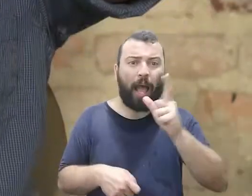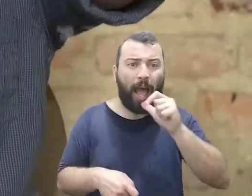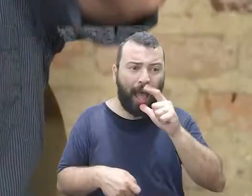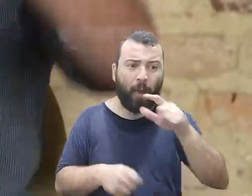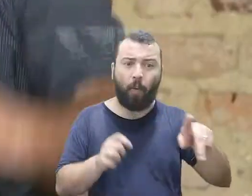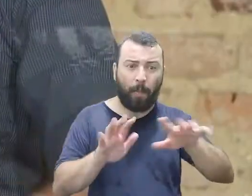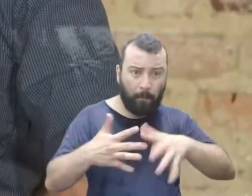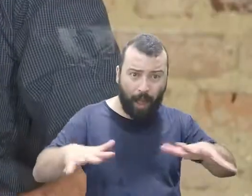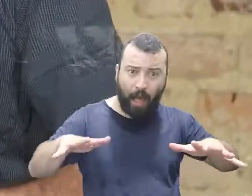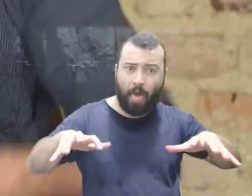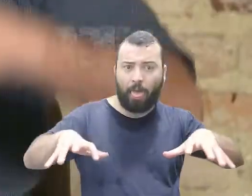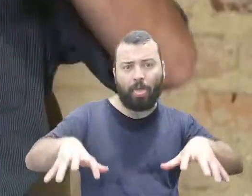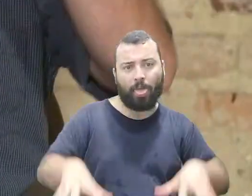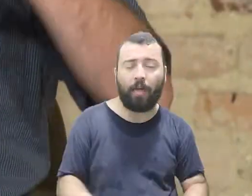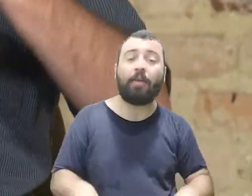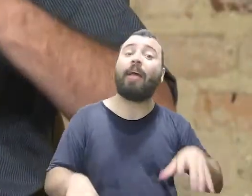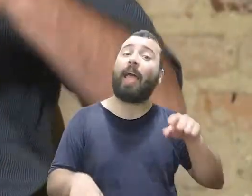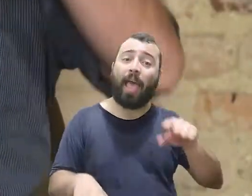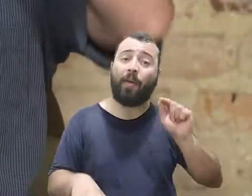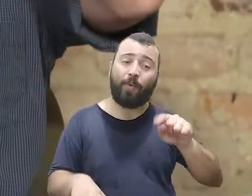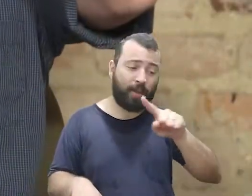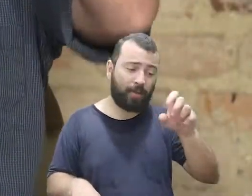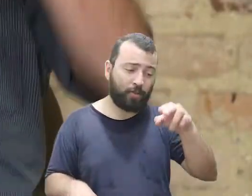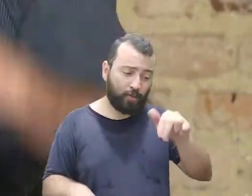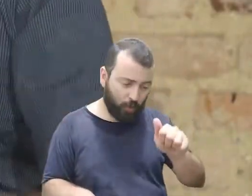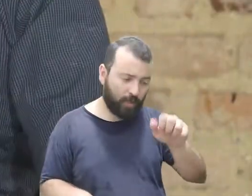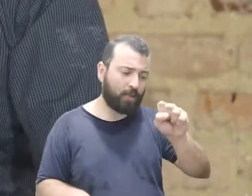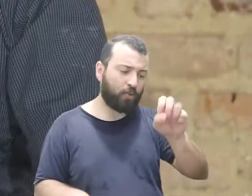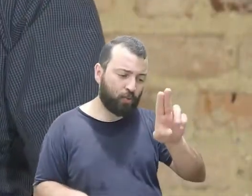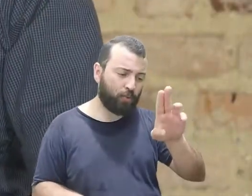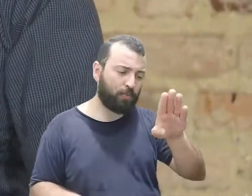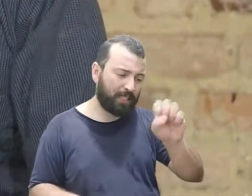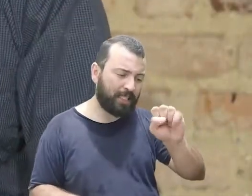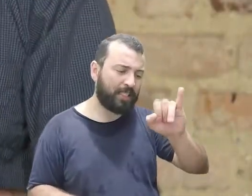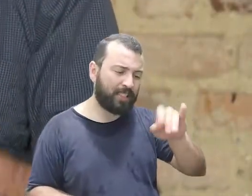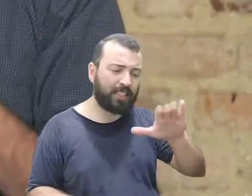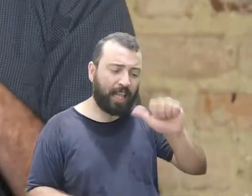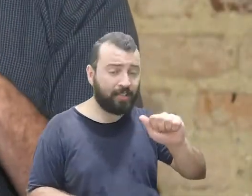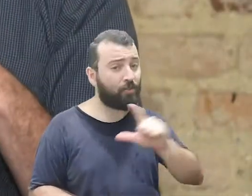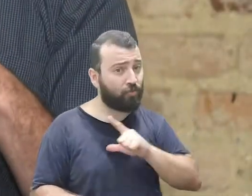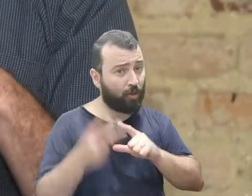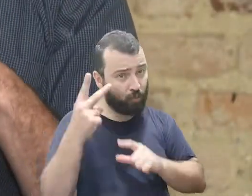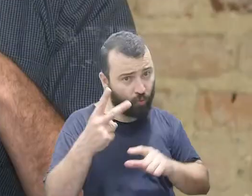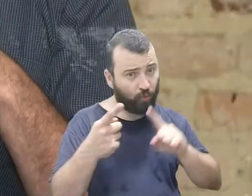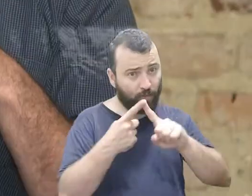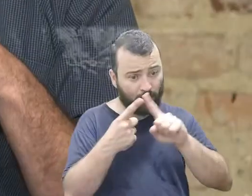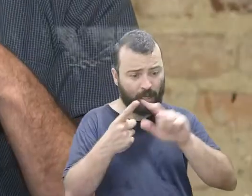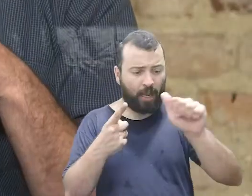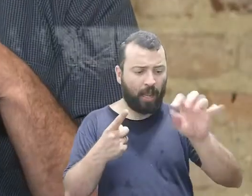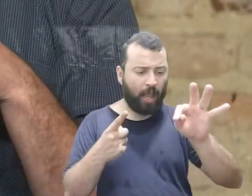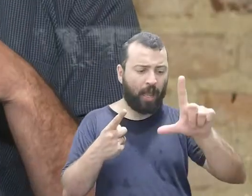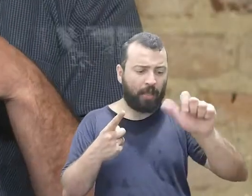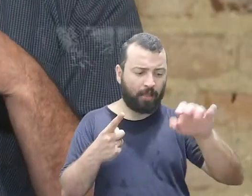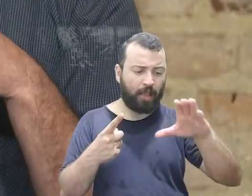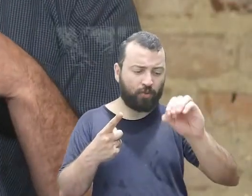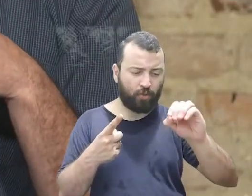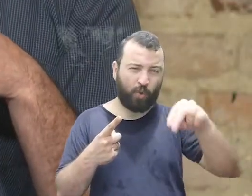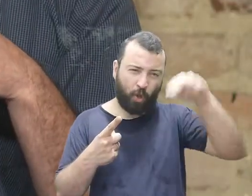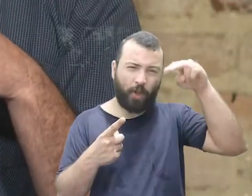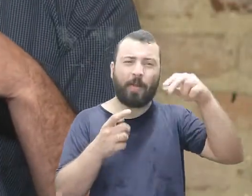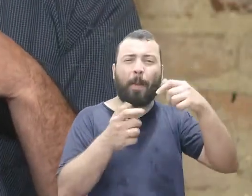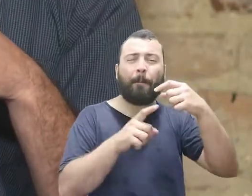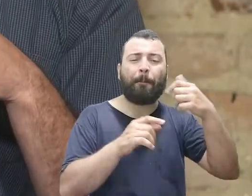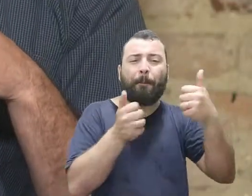do mar simplesmente afunda. É o que chamamos de zonas de subsidência de massas d'água. Existem duas, uma no Atlântico Norte, próximo